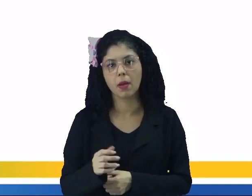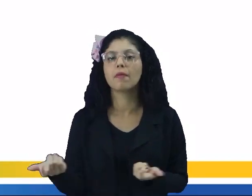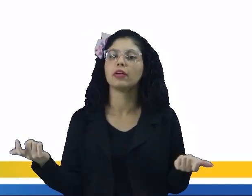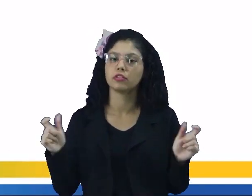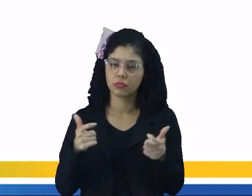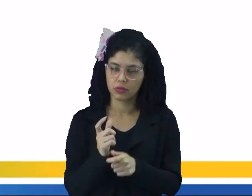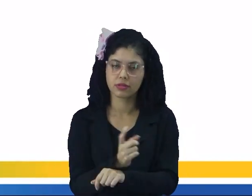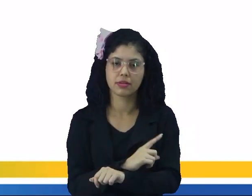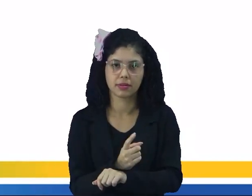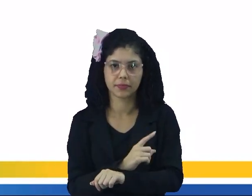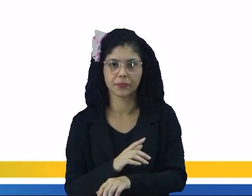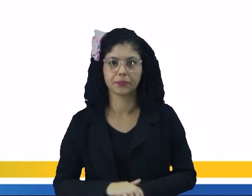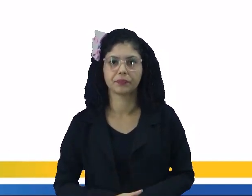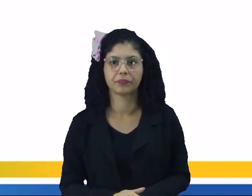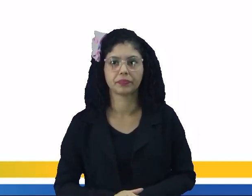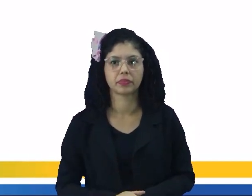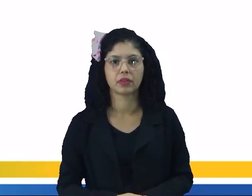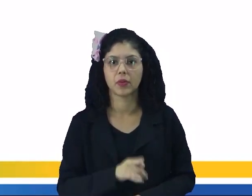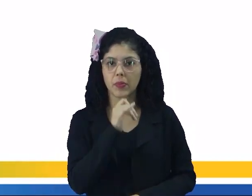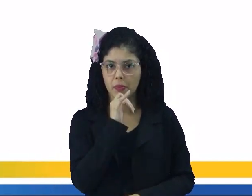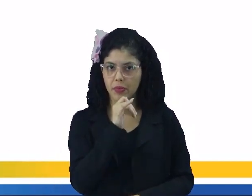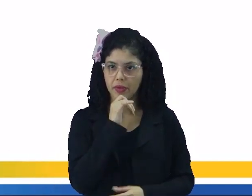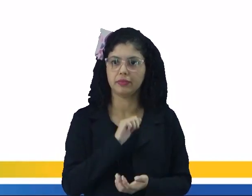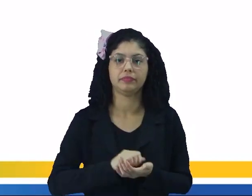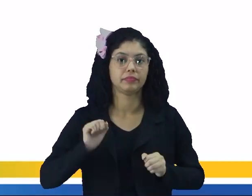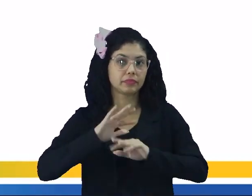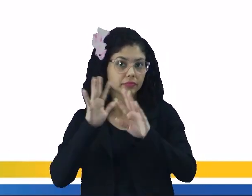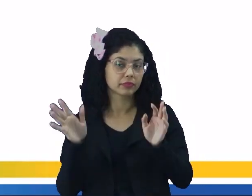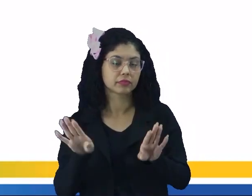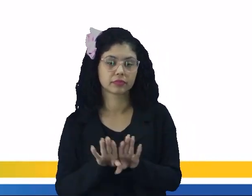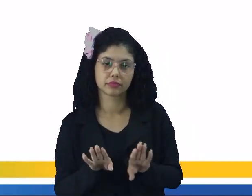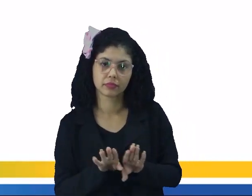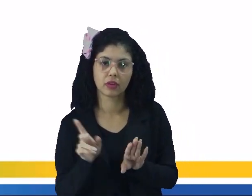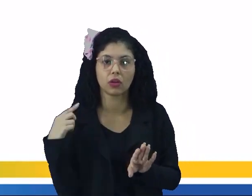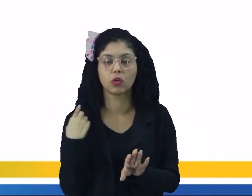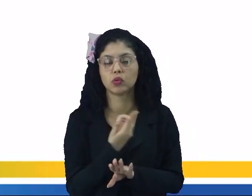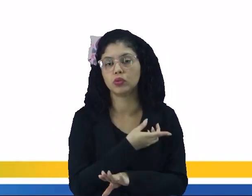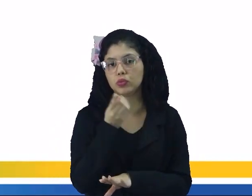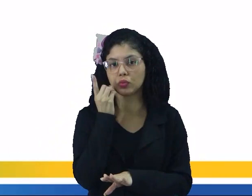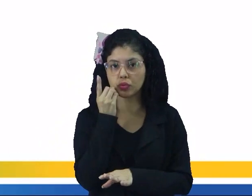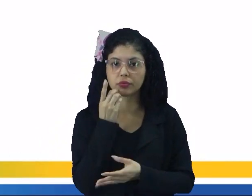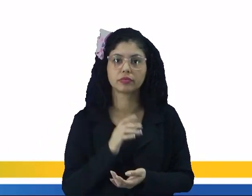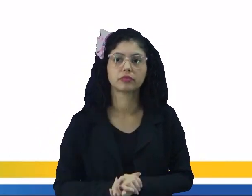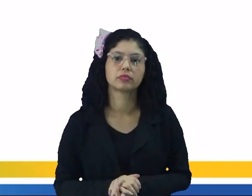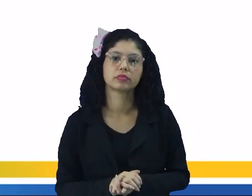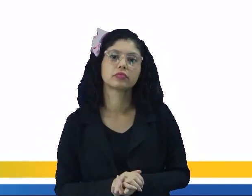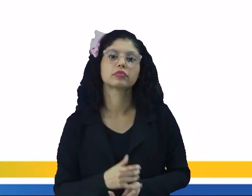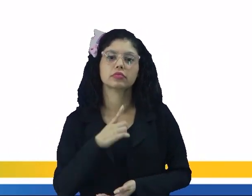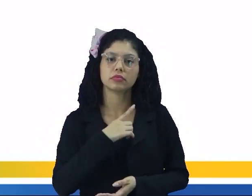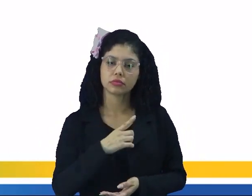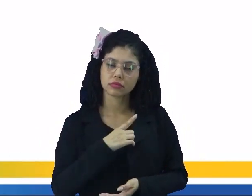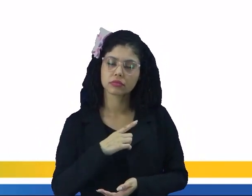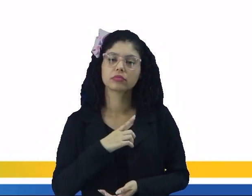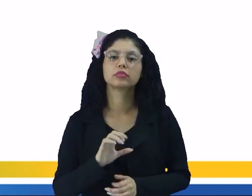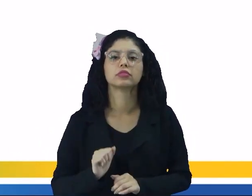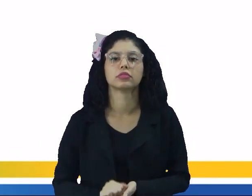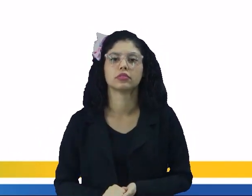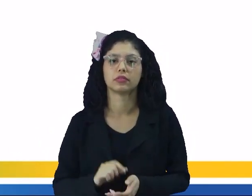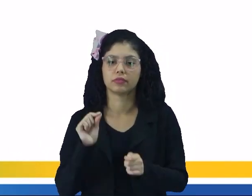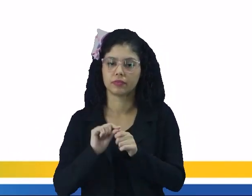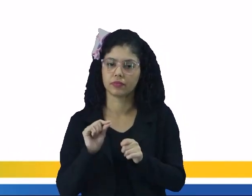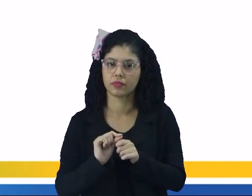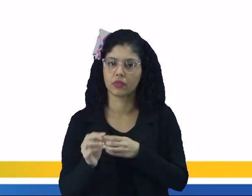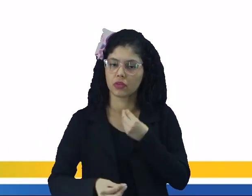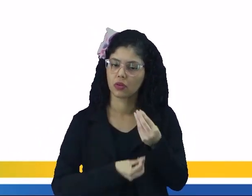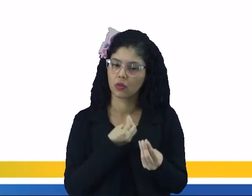e vice-versa. Então esse é um exemplo clássico, né, que a gente vê também no nosso dia a dia de aplicação de força, né, de como